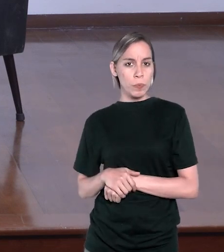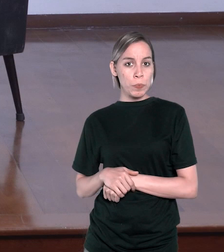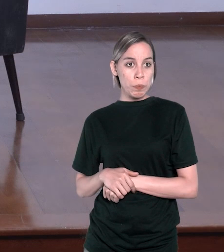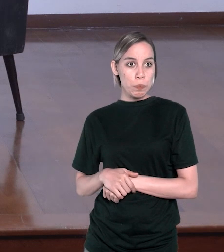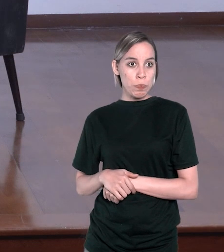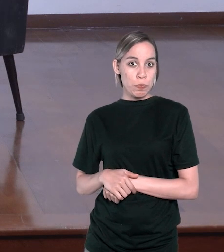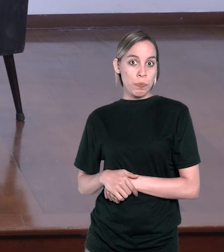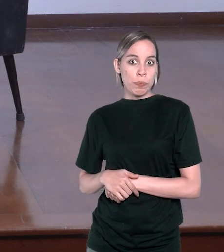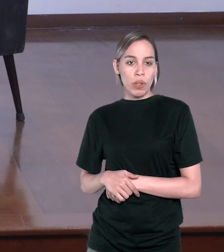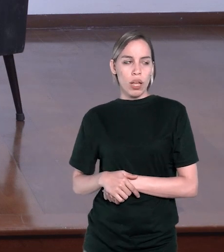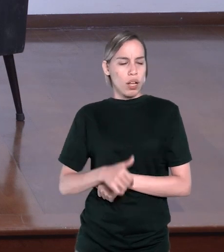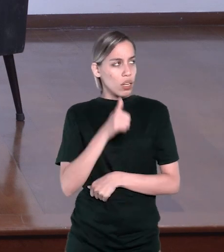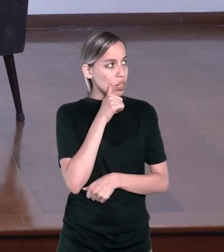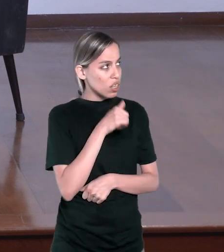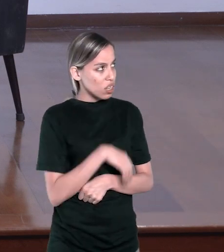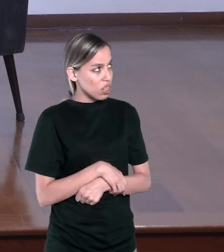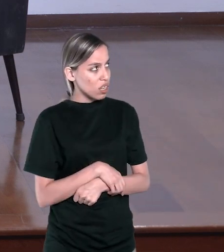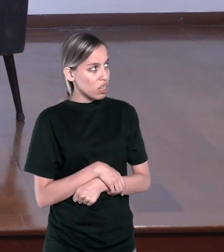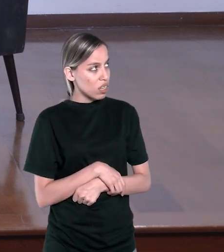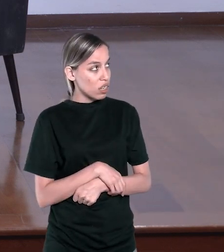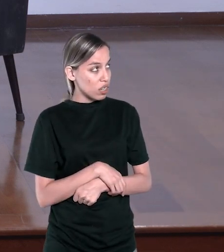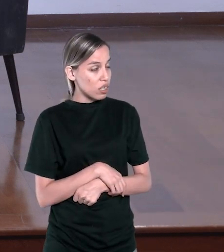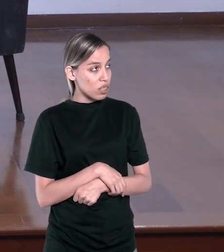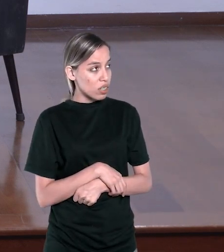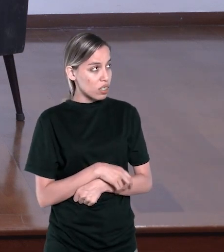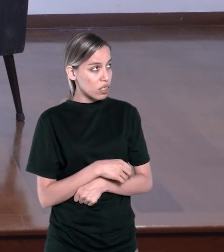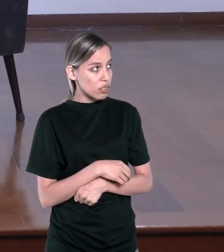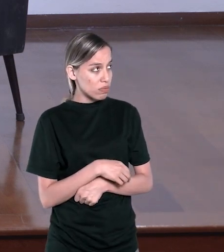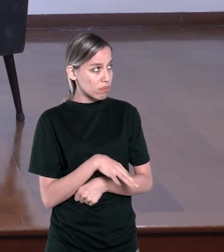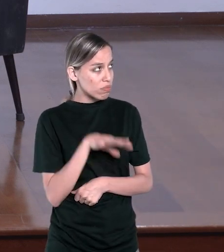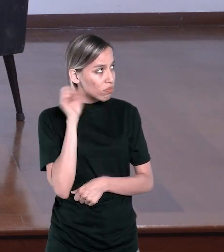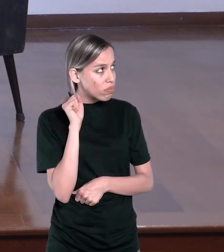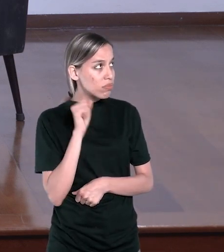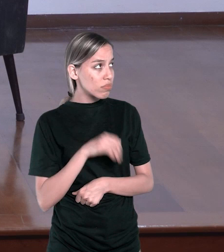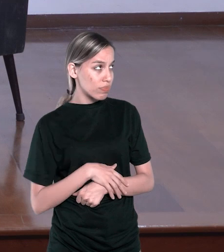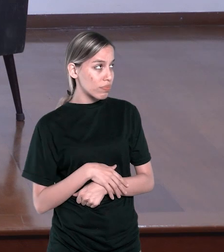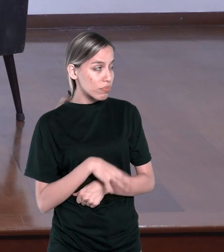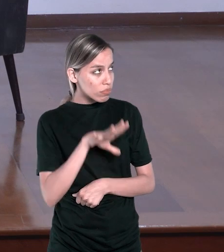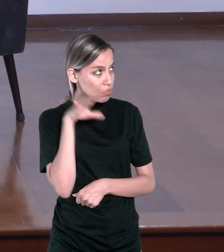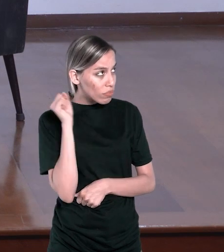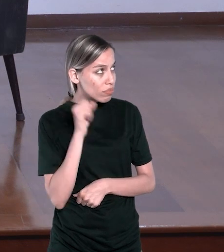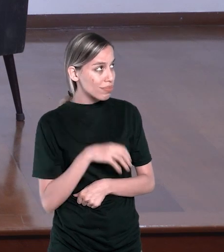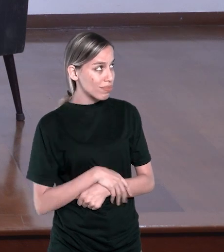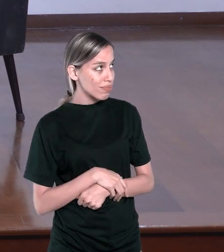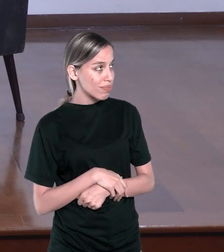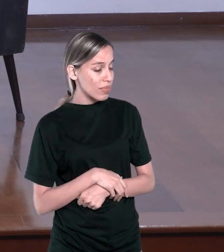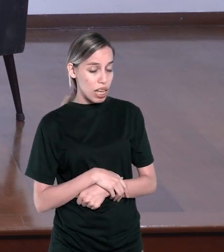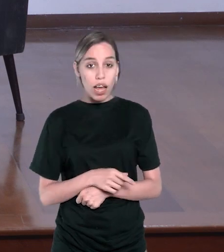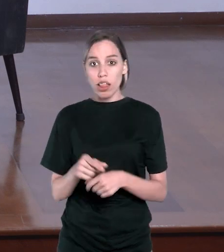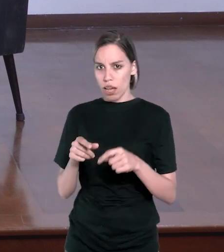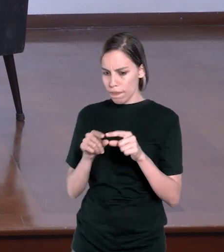nem esperava a mulher dizer se tinha ouvido. Emendava a frase de novo e de novo. Eu saio para trabalhar, você cuida